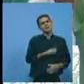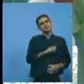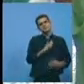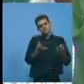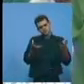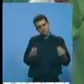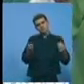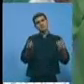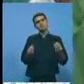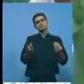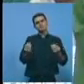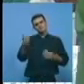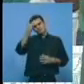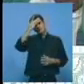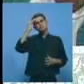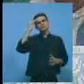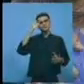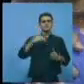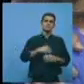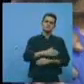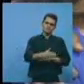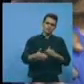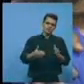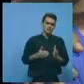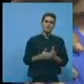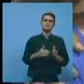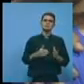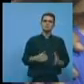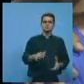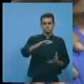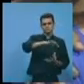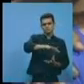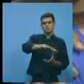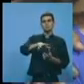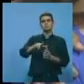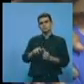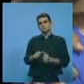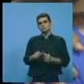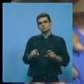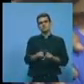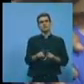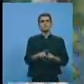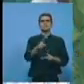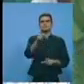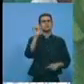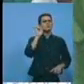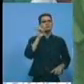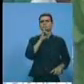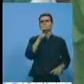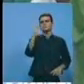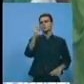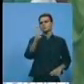pessoas espalhadas mundo afora, que nos acompanham pela televisão, pelo rádio, pela internet,